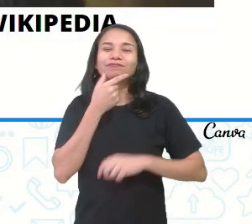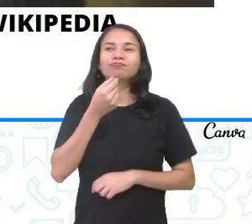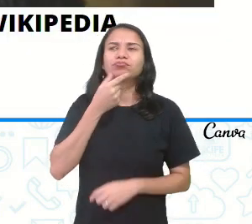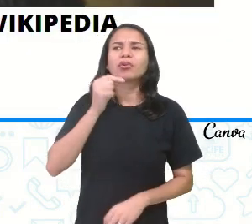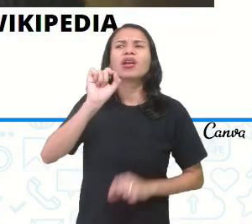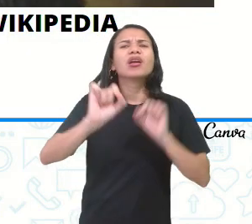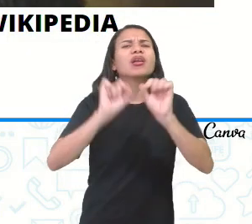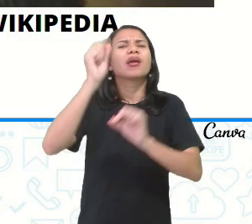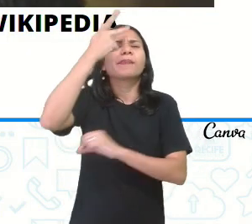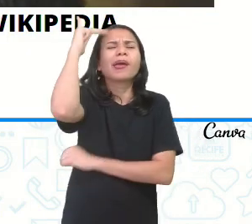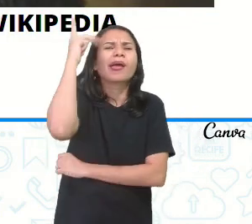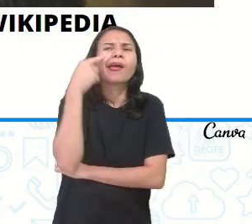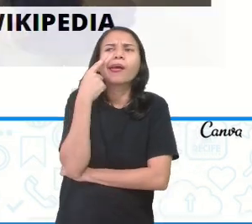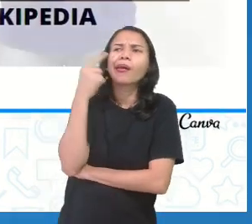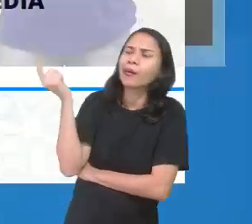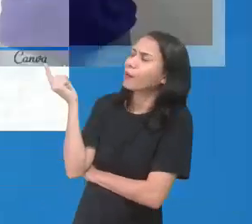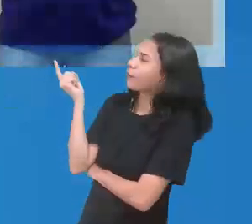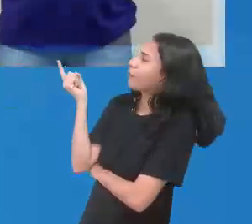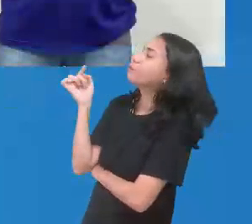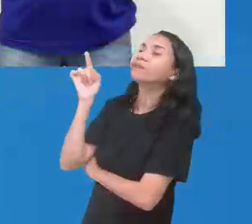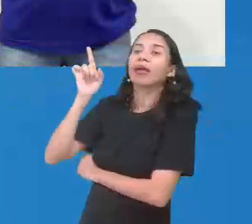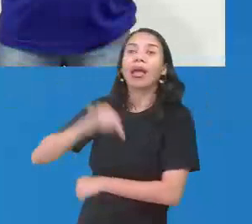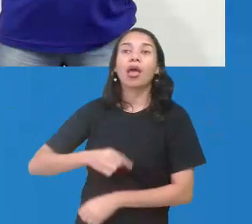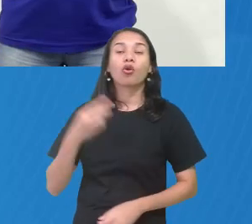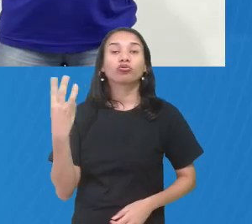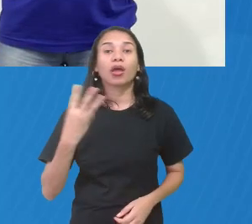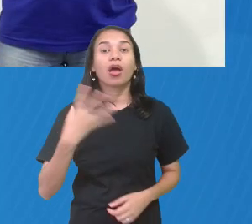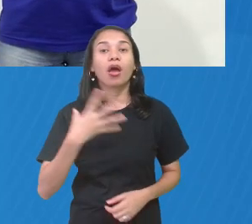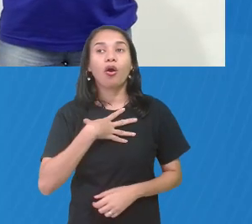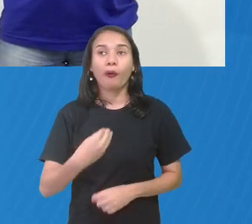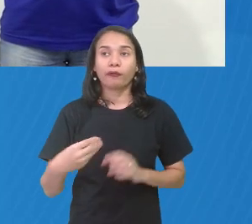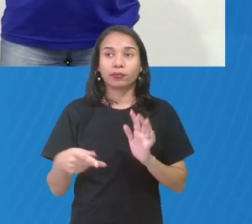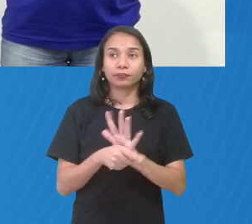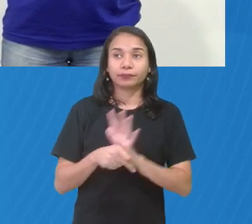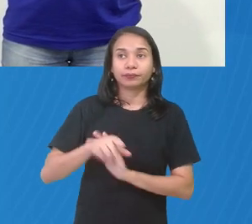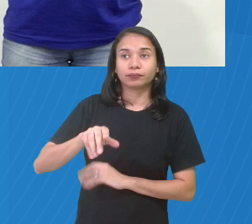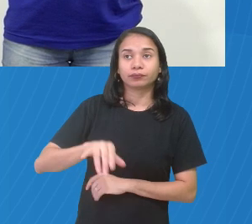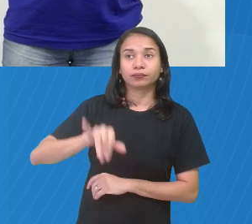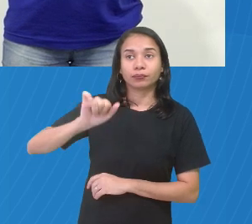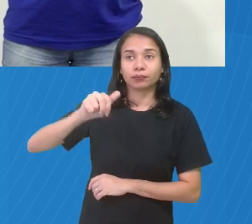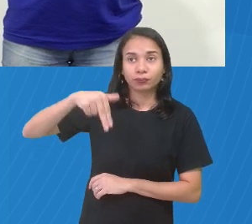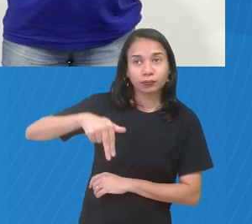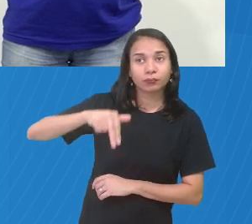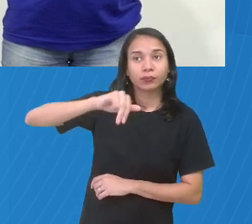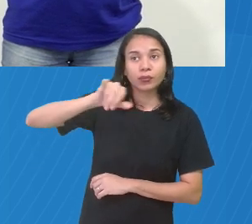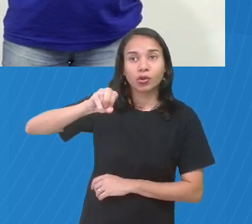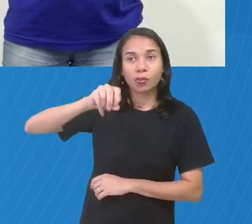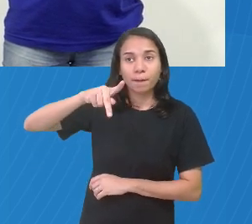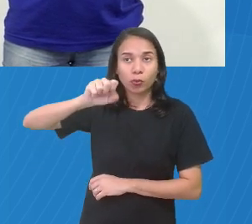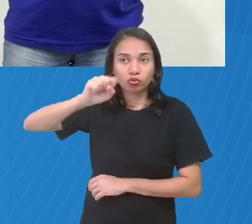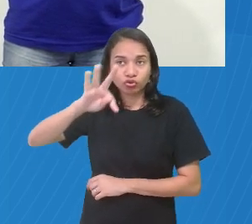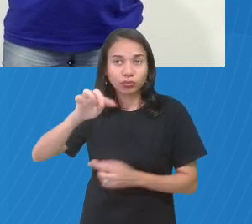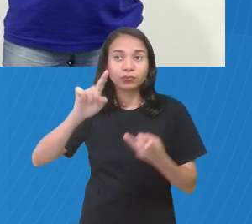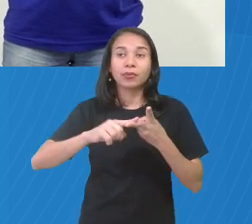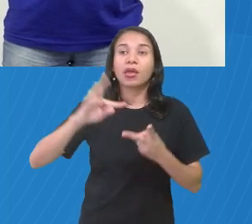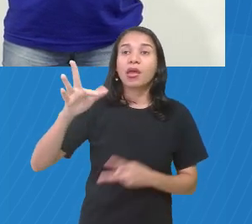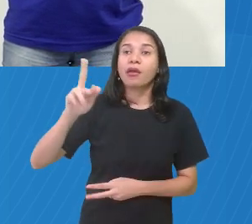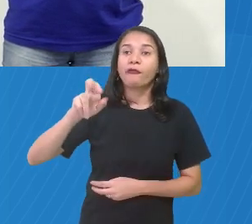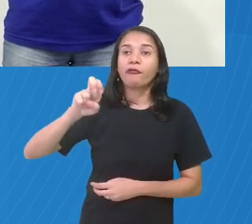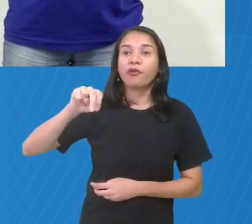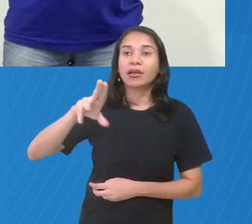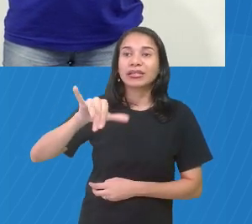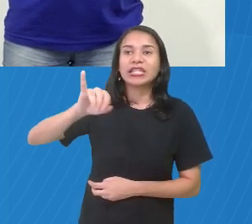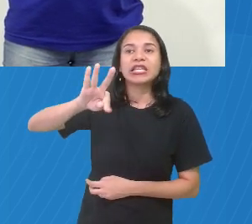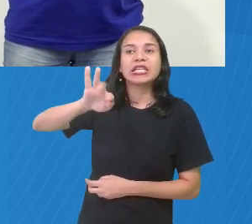Post. Quem era essa pessoa? Ele era o terceiro filho do casal Jan Jansun Post e Francine